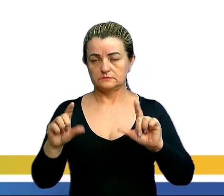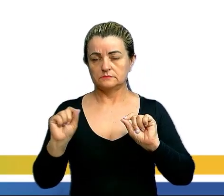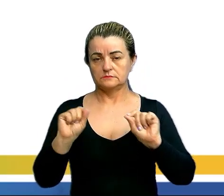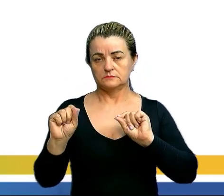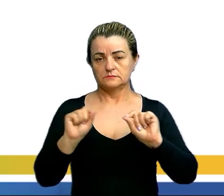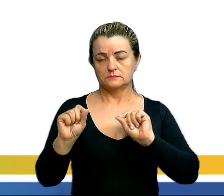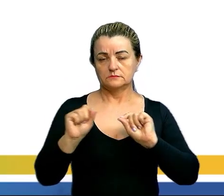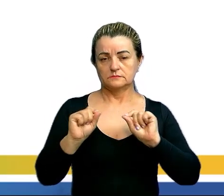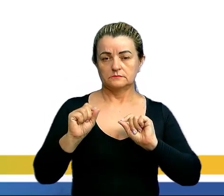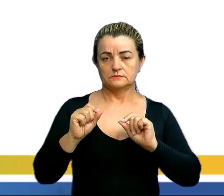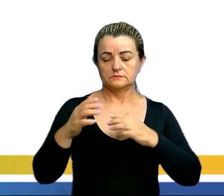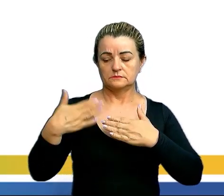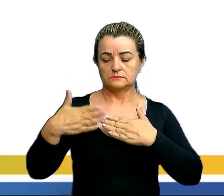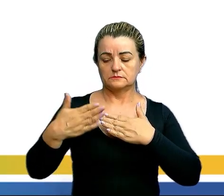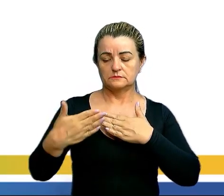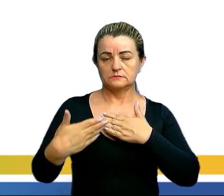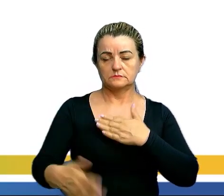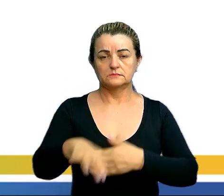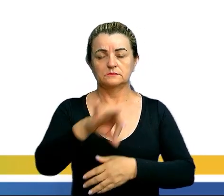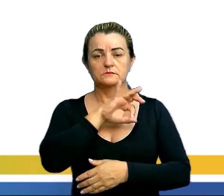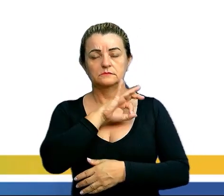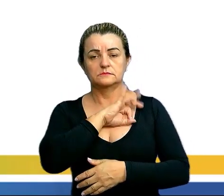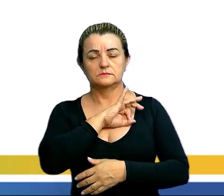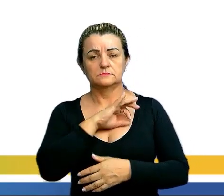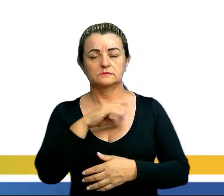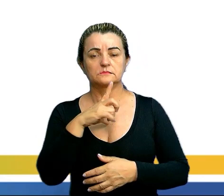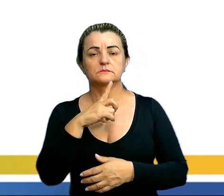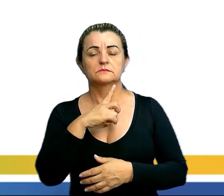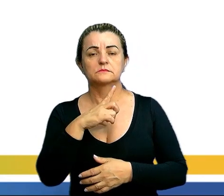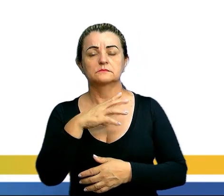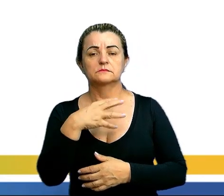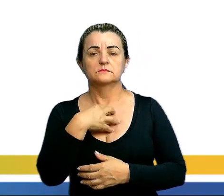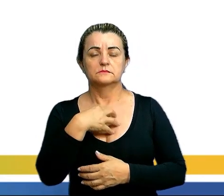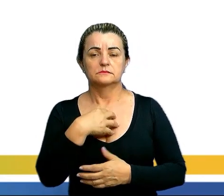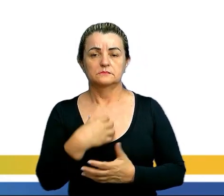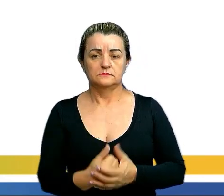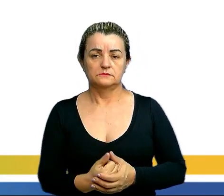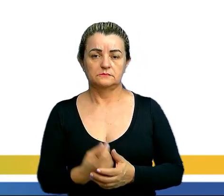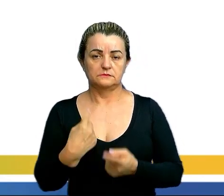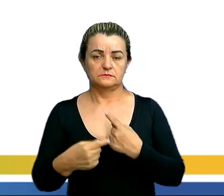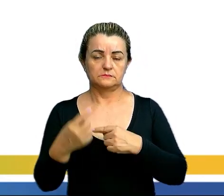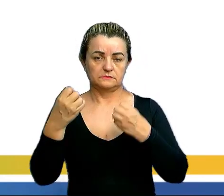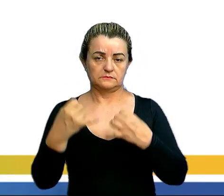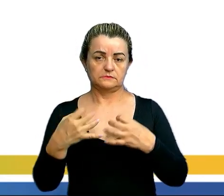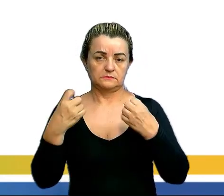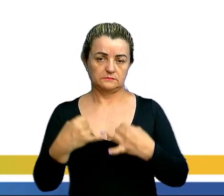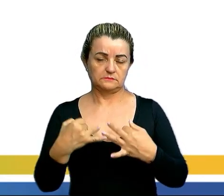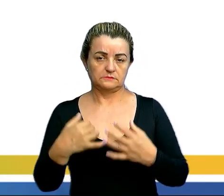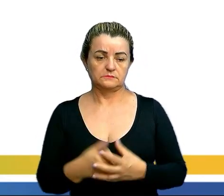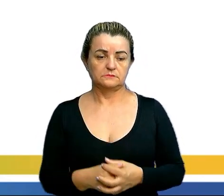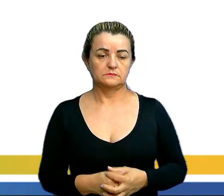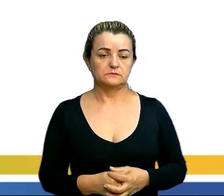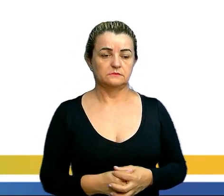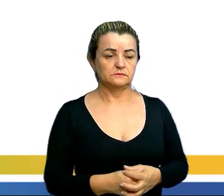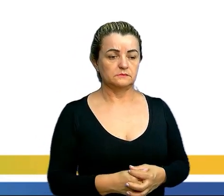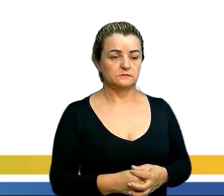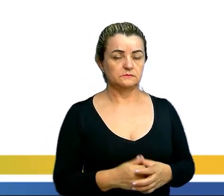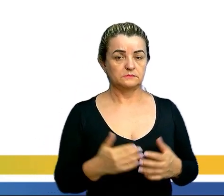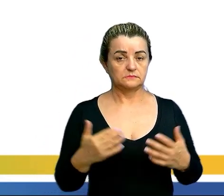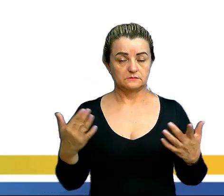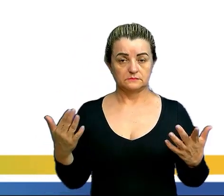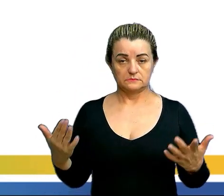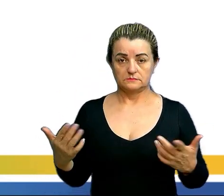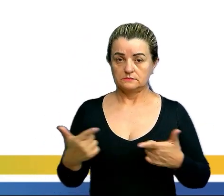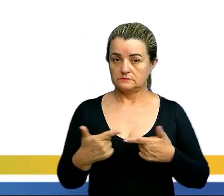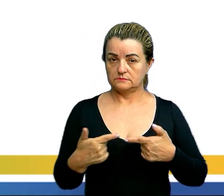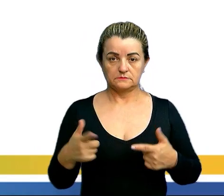as consequências políticas da Guerra Fria, como nós havíamos comentado um pouquinho antes do início das atividades, né? Então, as